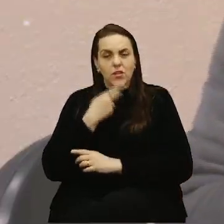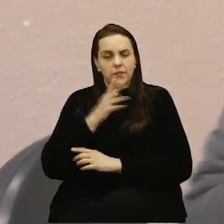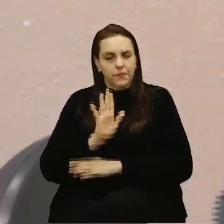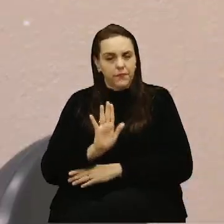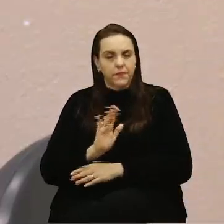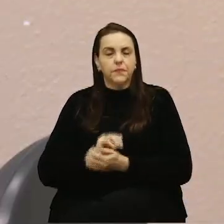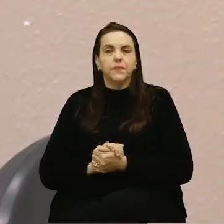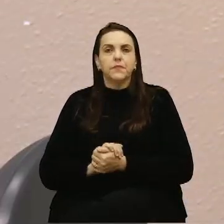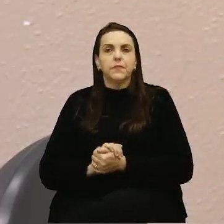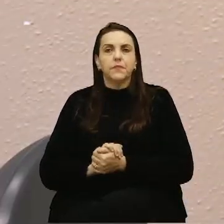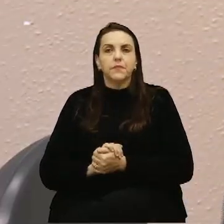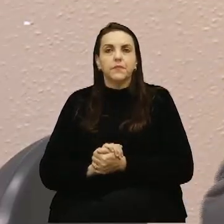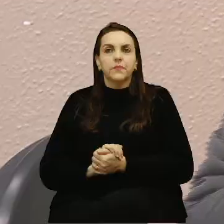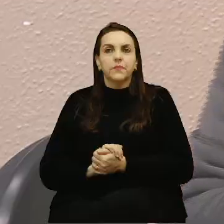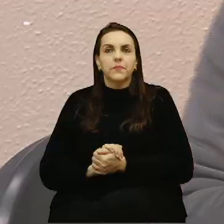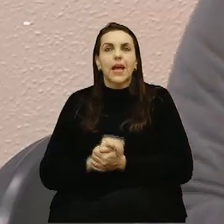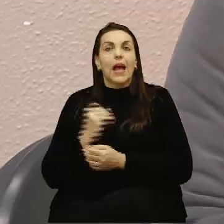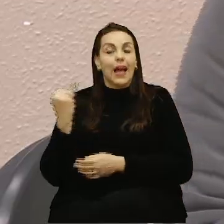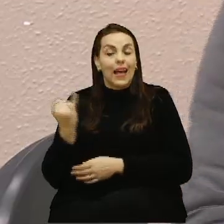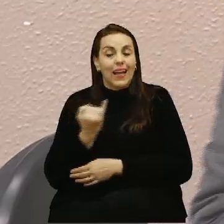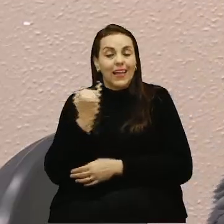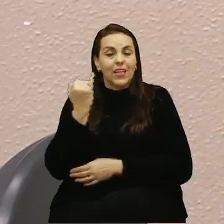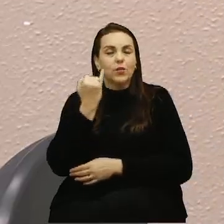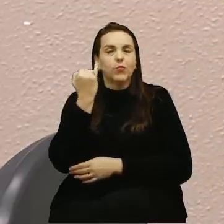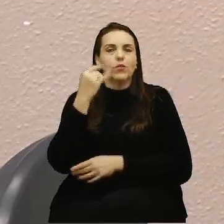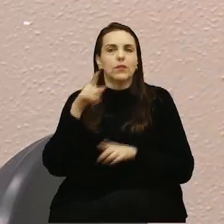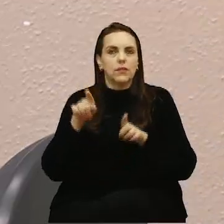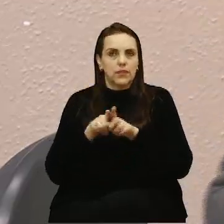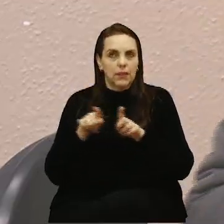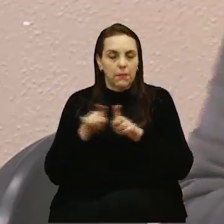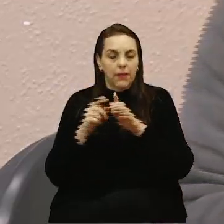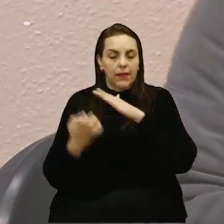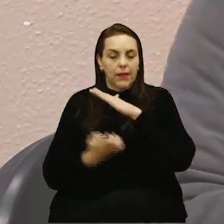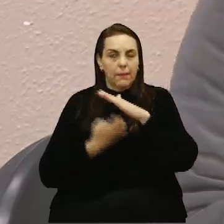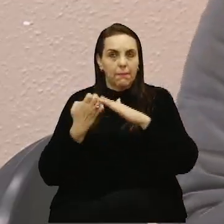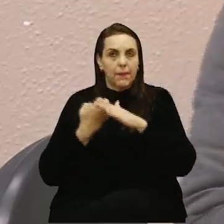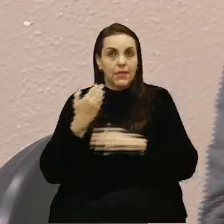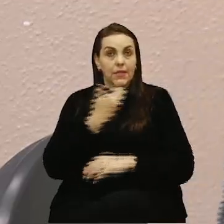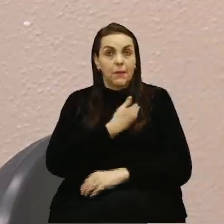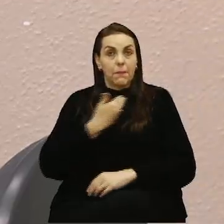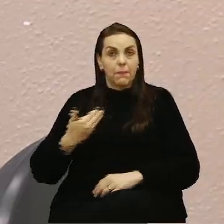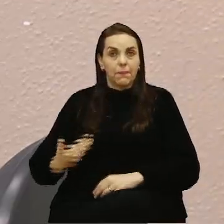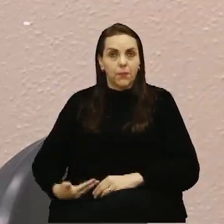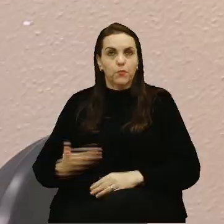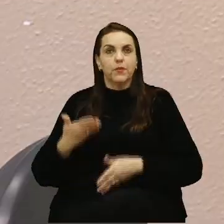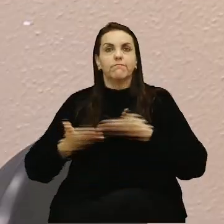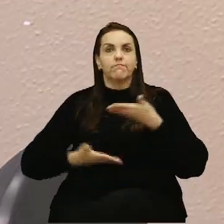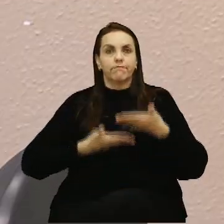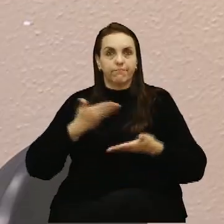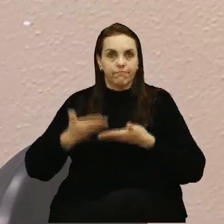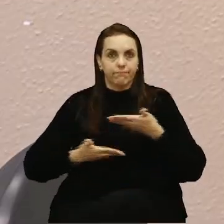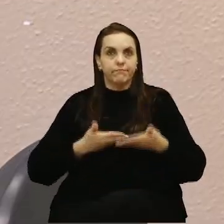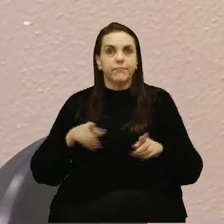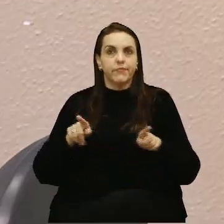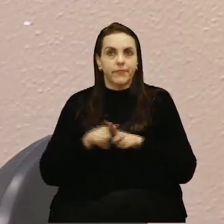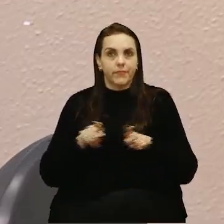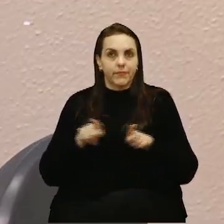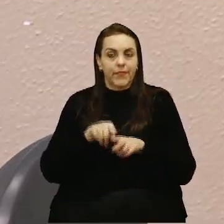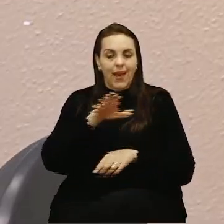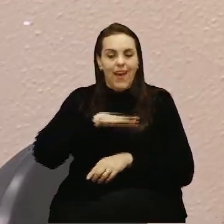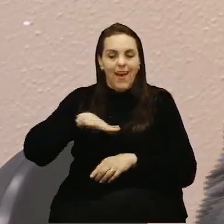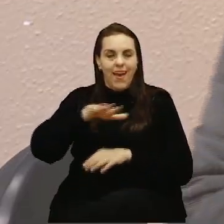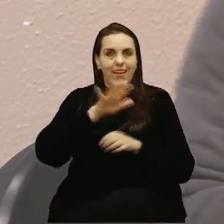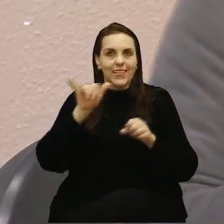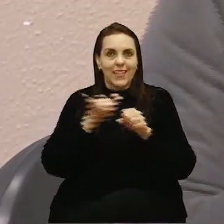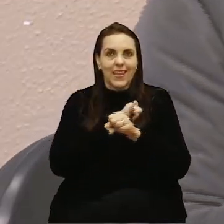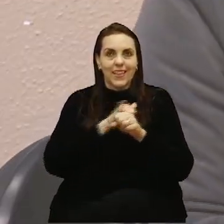que falar também da importância de nós termos empresas públicas prestando serviço nas principais áreas, nas áreas estratégicas